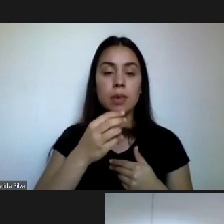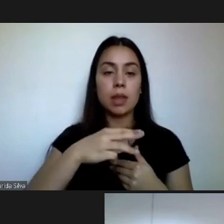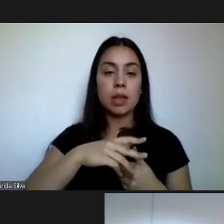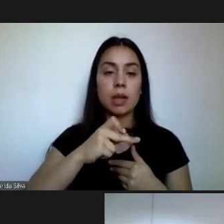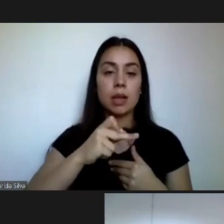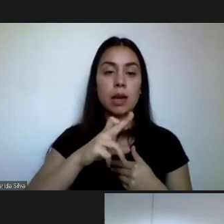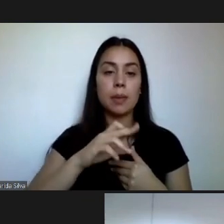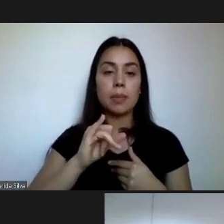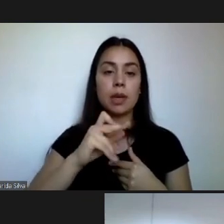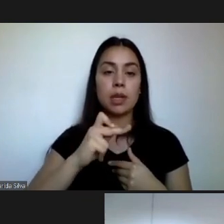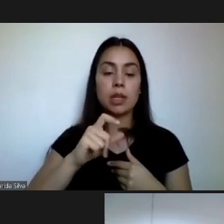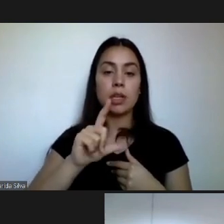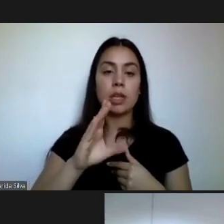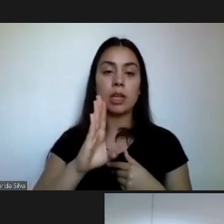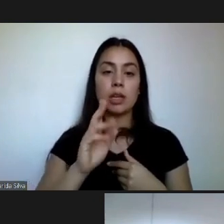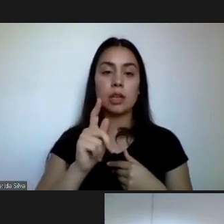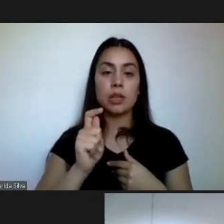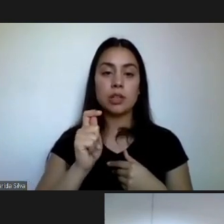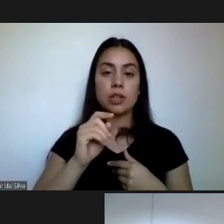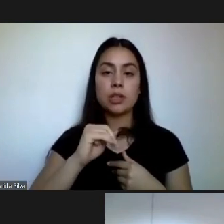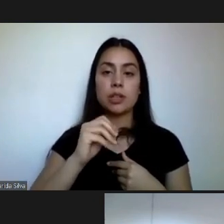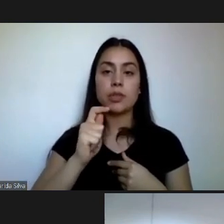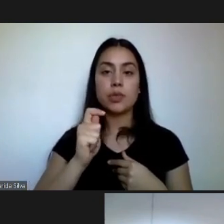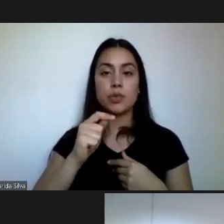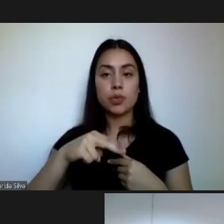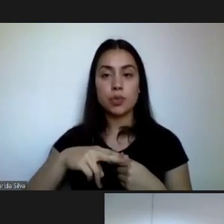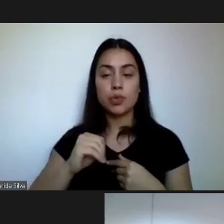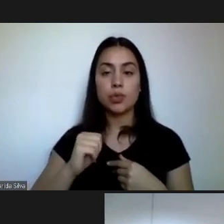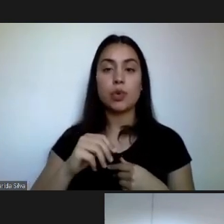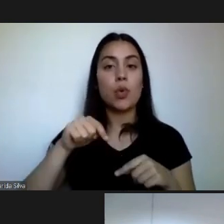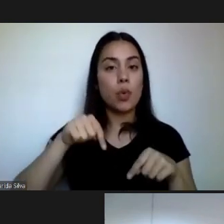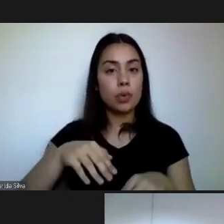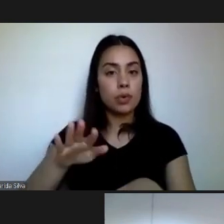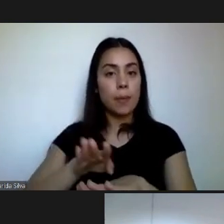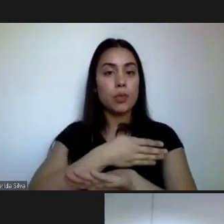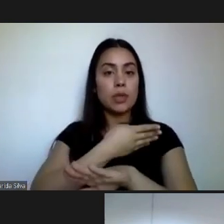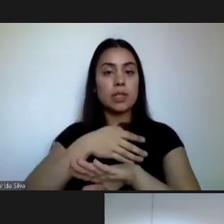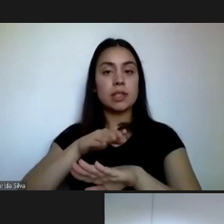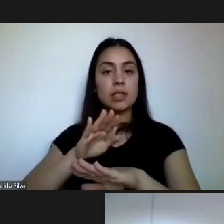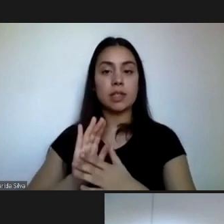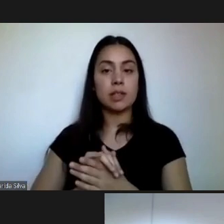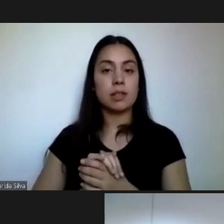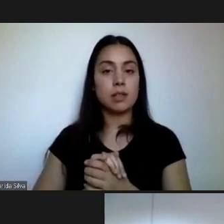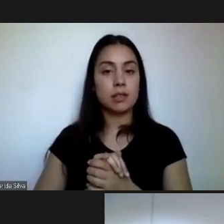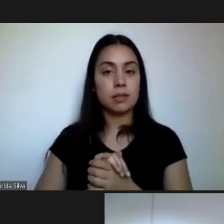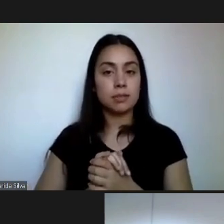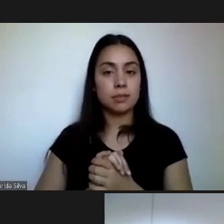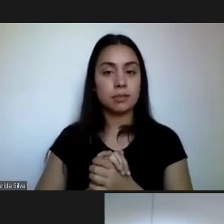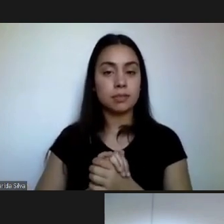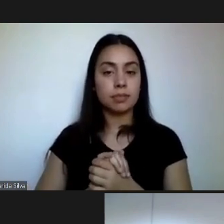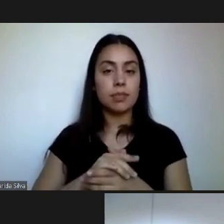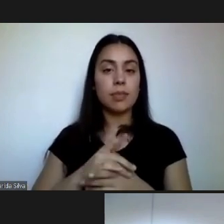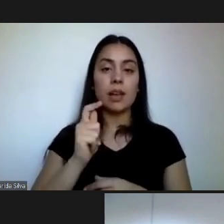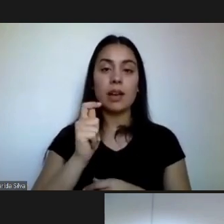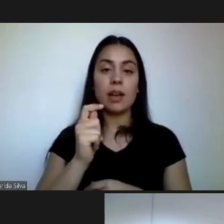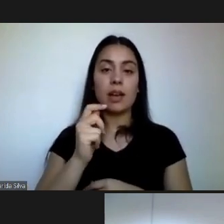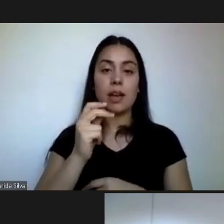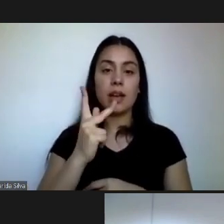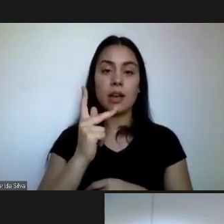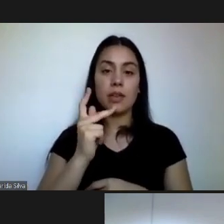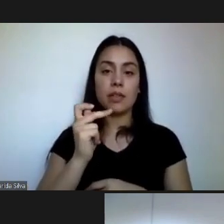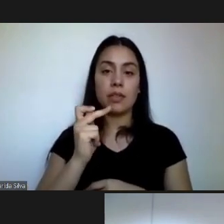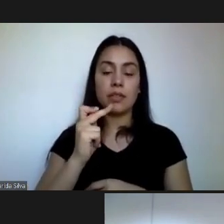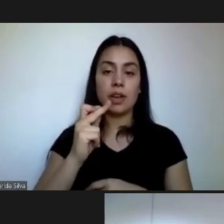dizer que hoje também é o dia da poesia e, portanto, Conceição Evaristo, que é uma grande escritora negra brasileira,